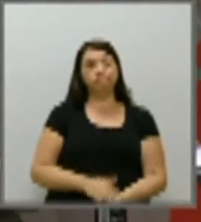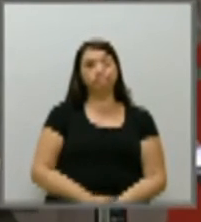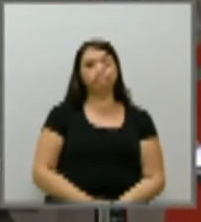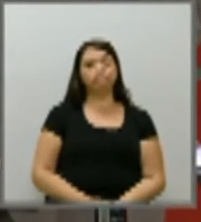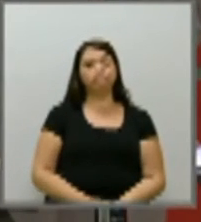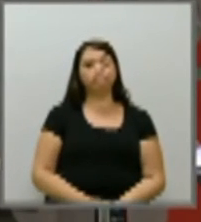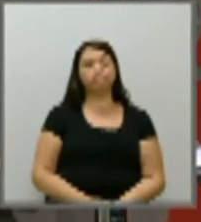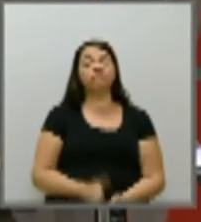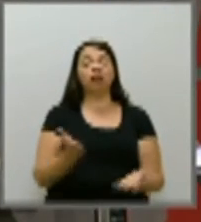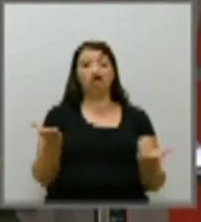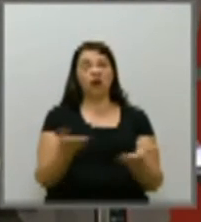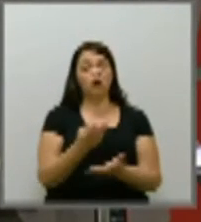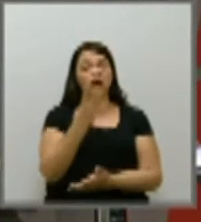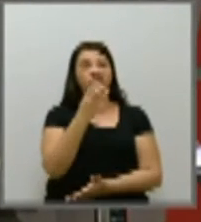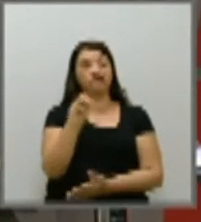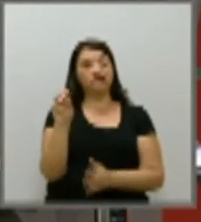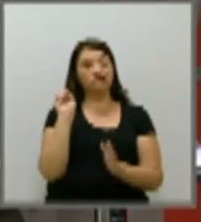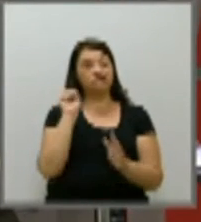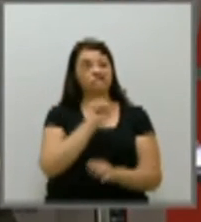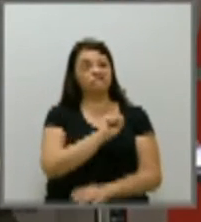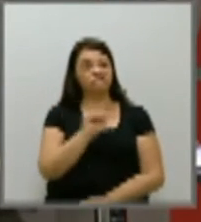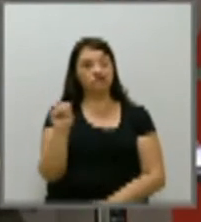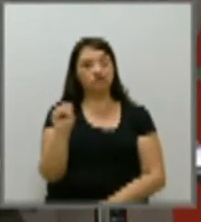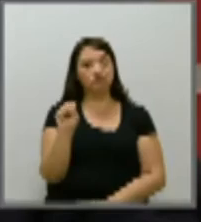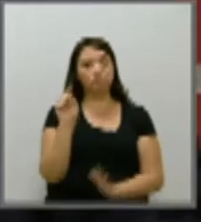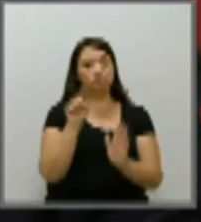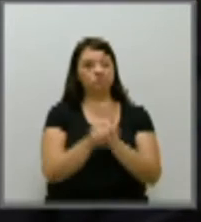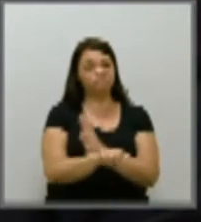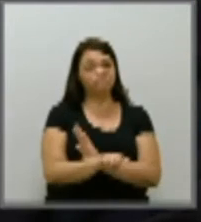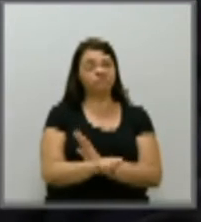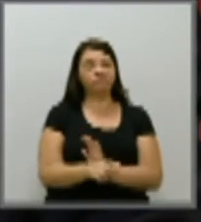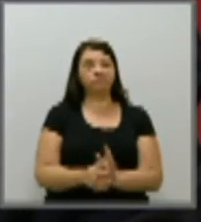Walter, o senhor tem 30 segundos, escolhe a quem perguntar.